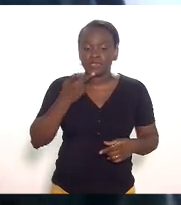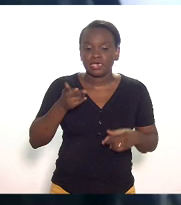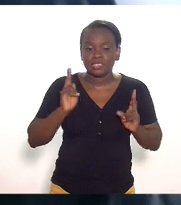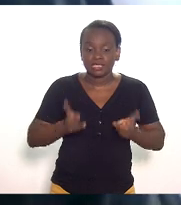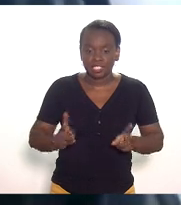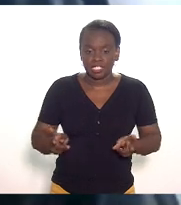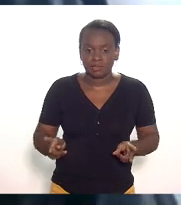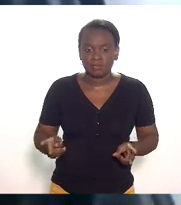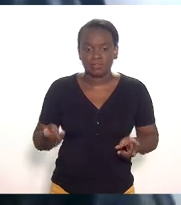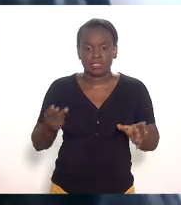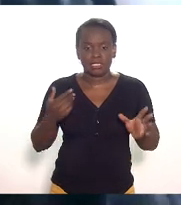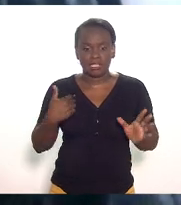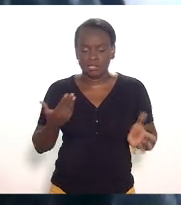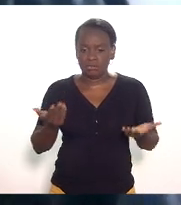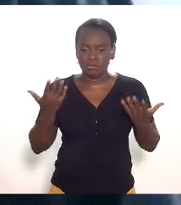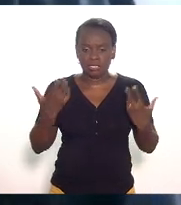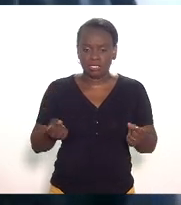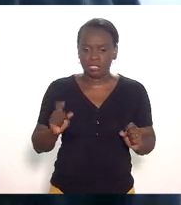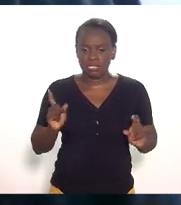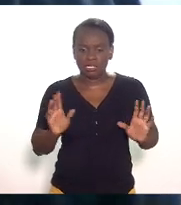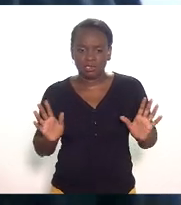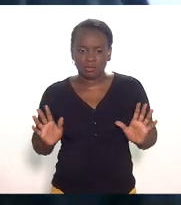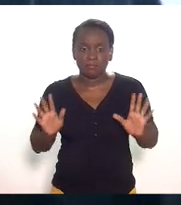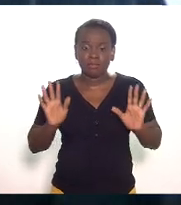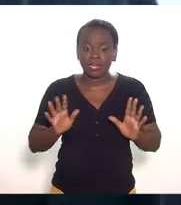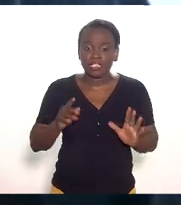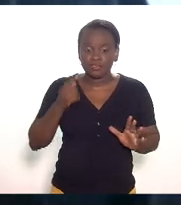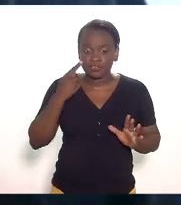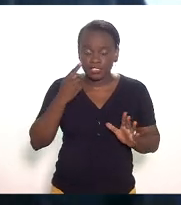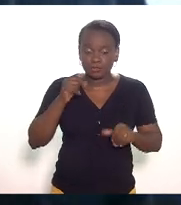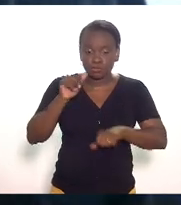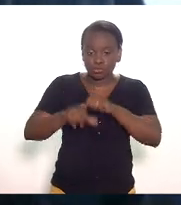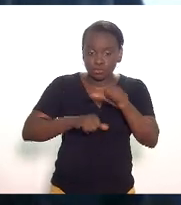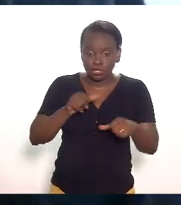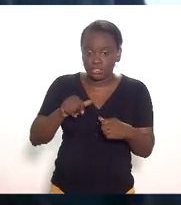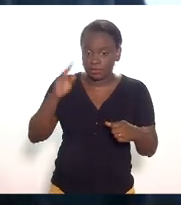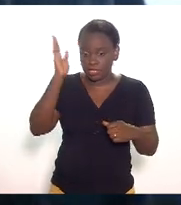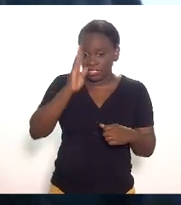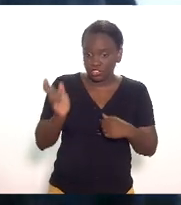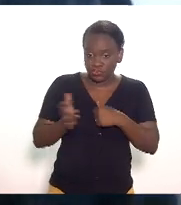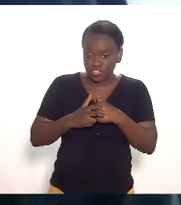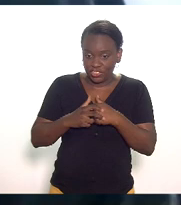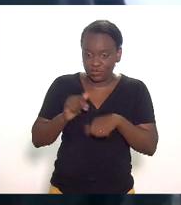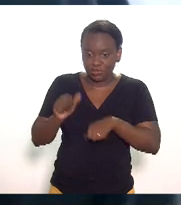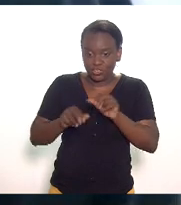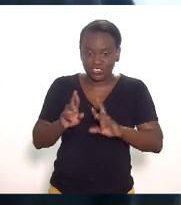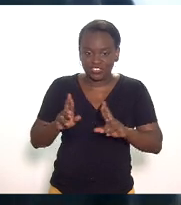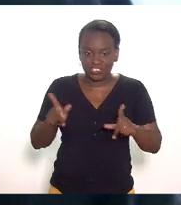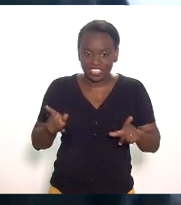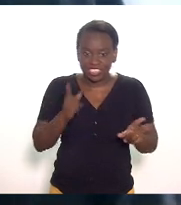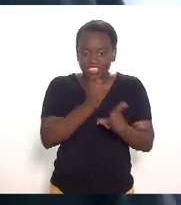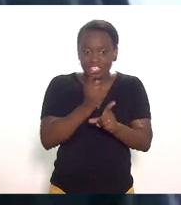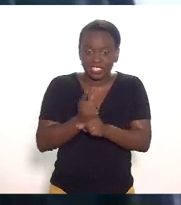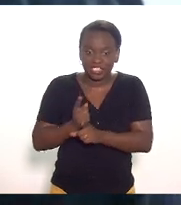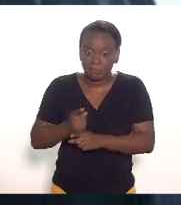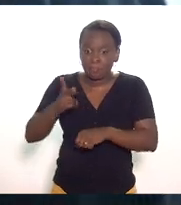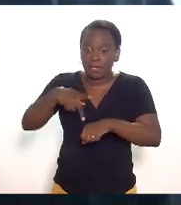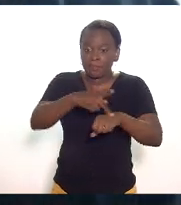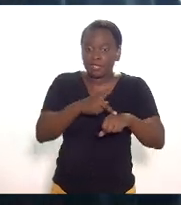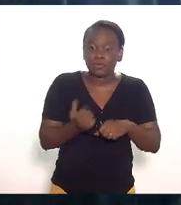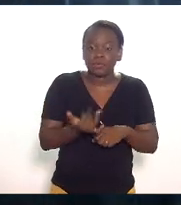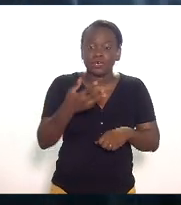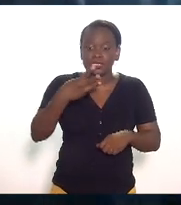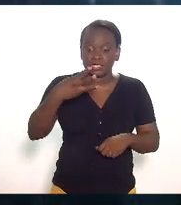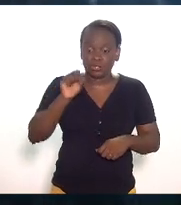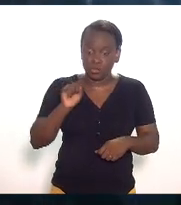disse antiglobalista, mas, na verdade, a variante brasileira do vírus já foi detectada em 38 países.